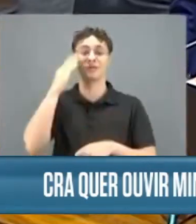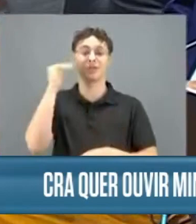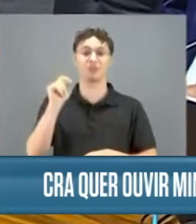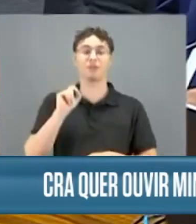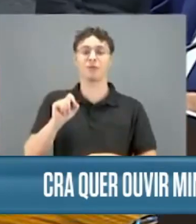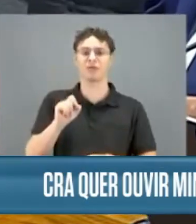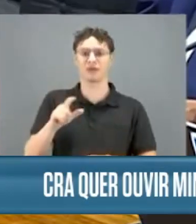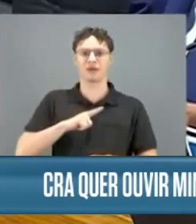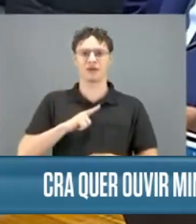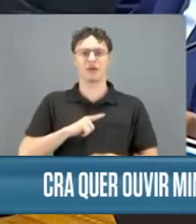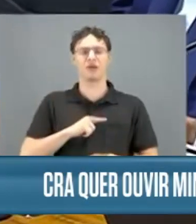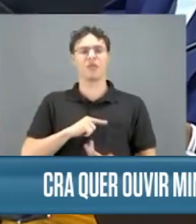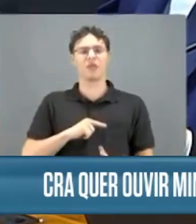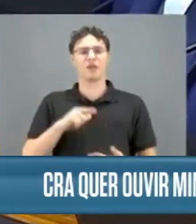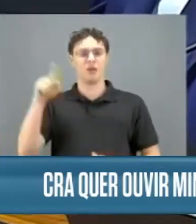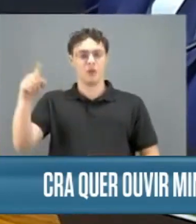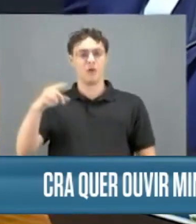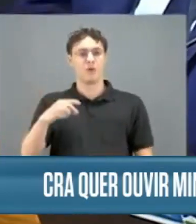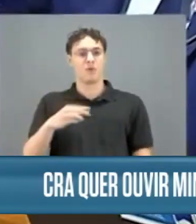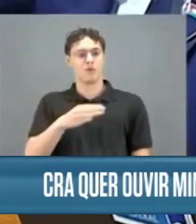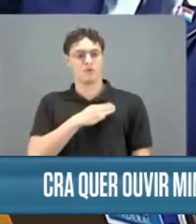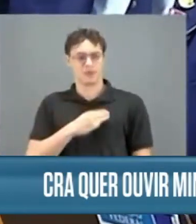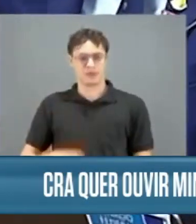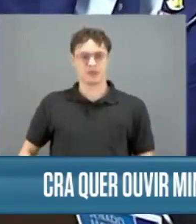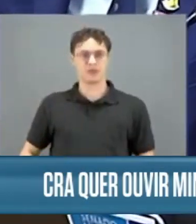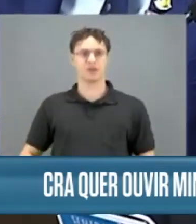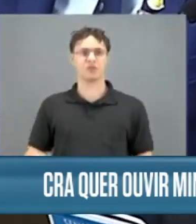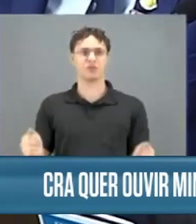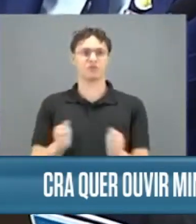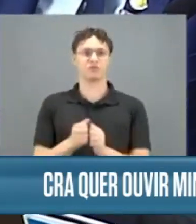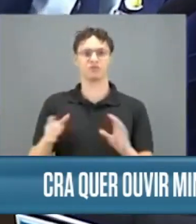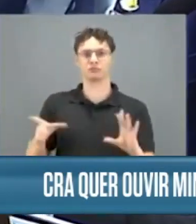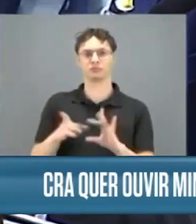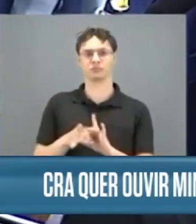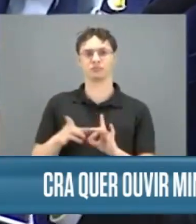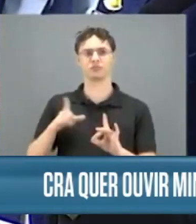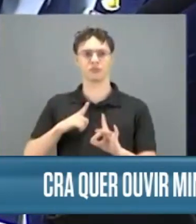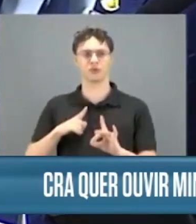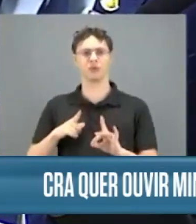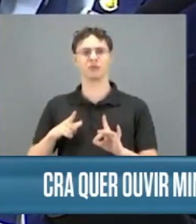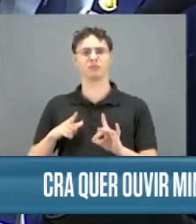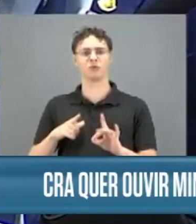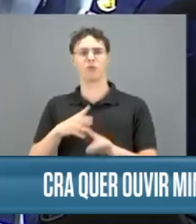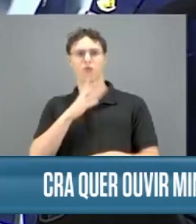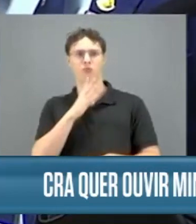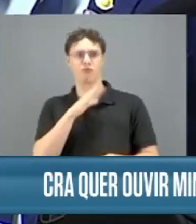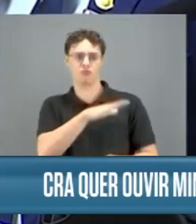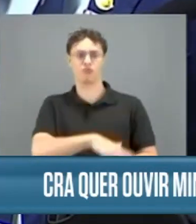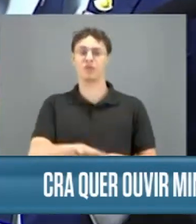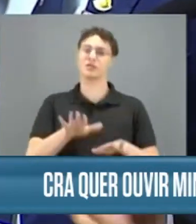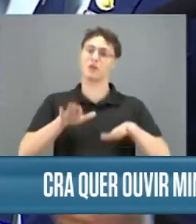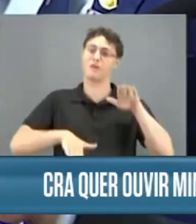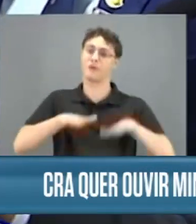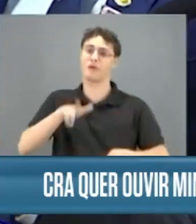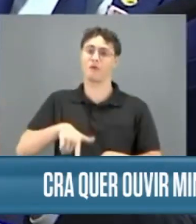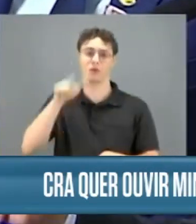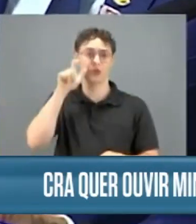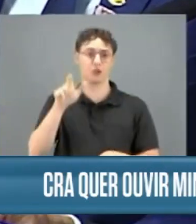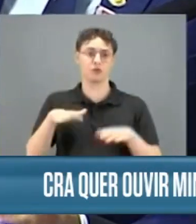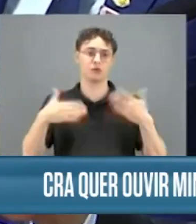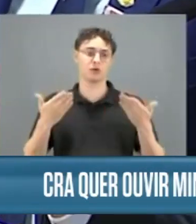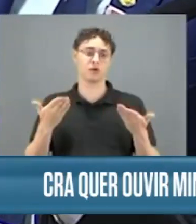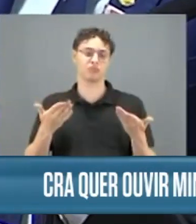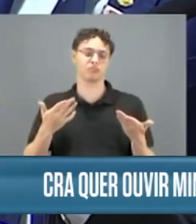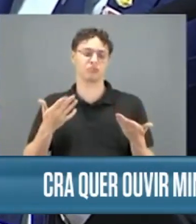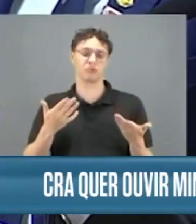sobre a justificativa das recentes Invasões de terras e temor do chamado Abril vermelho o senador Sérgio moro